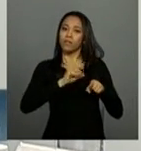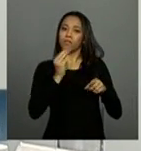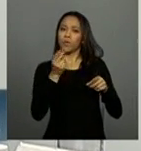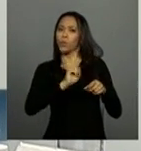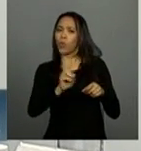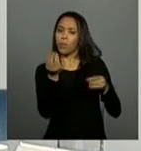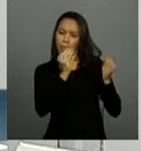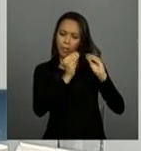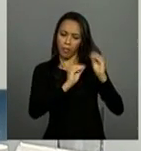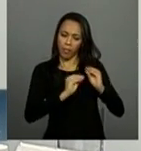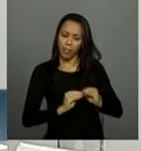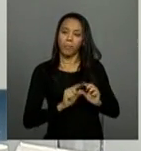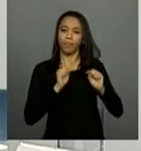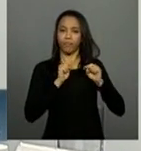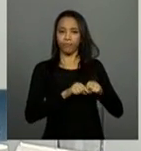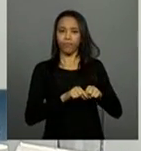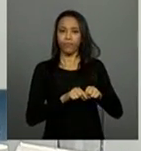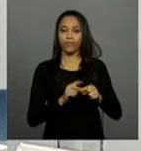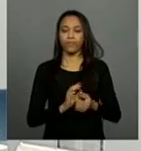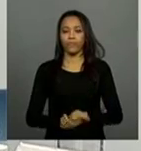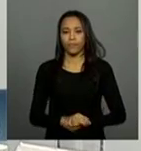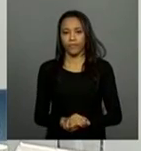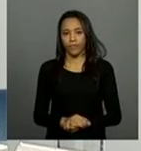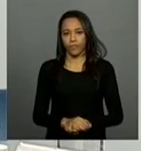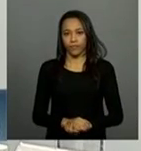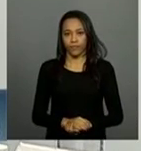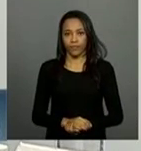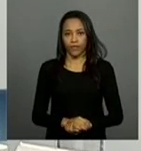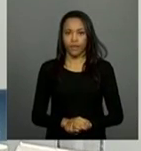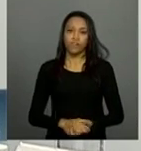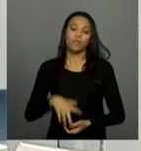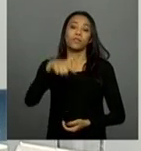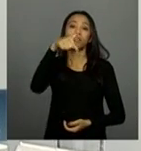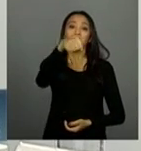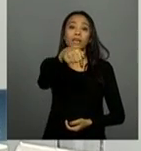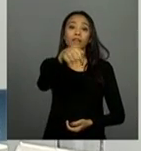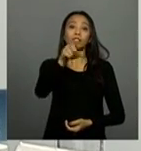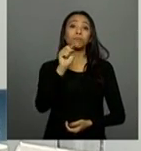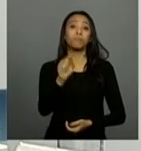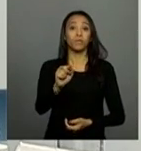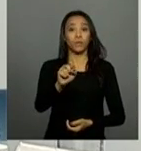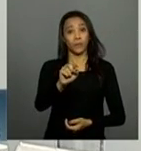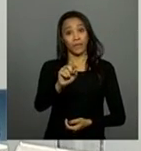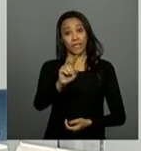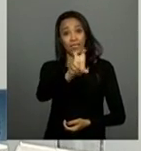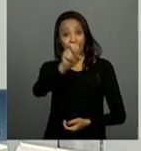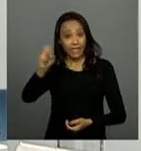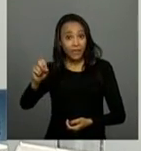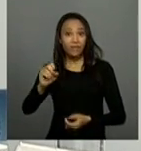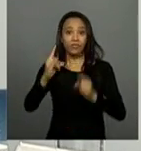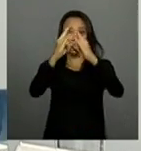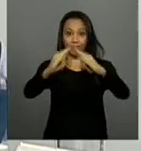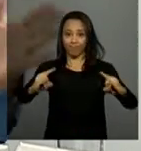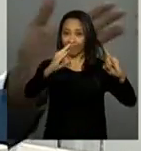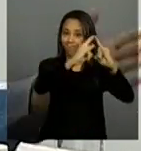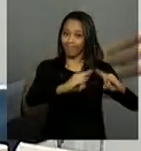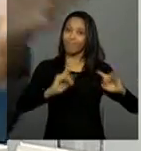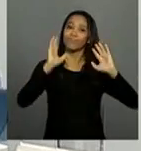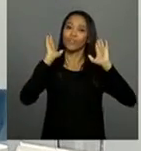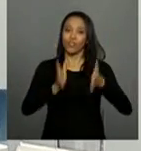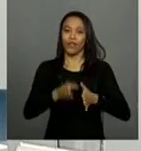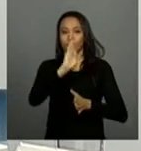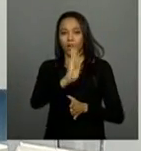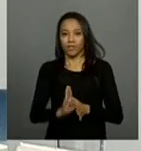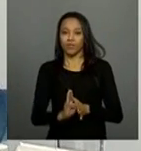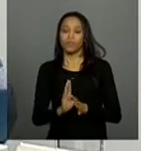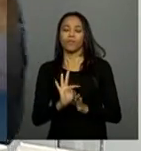assentamento vão migrar 55 milhões de hectares. São 7.500 assentamentos no Brasil. Tudo já pactuado para